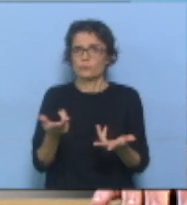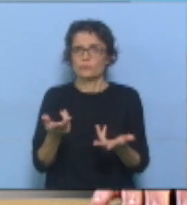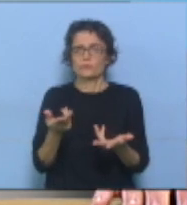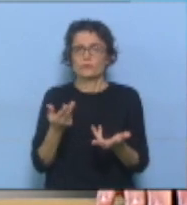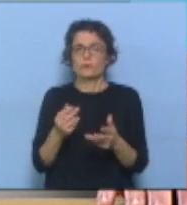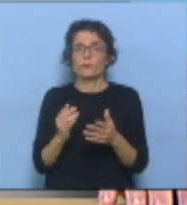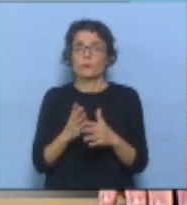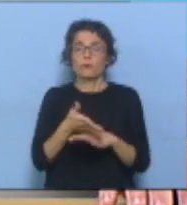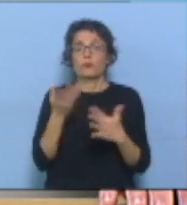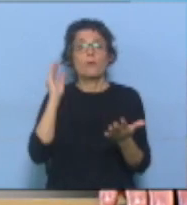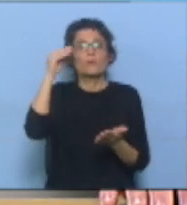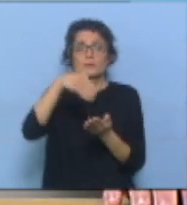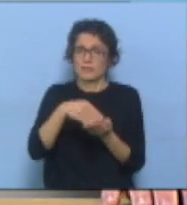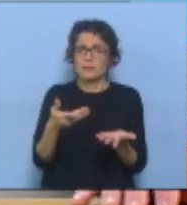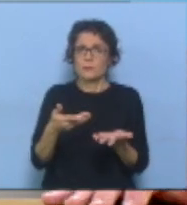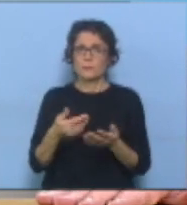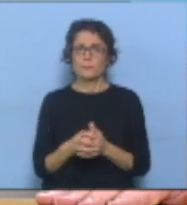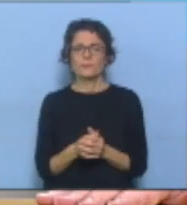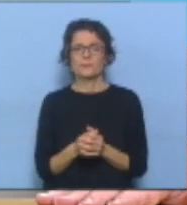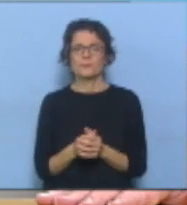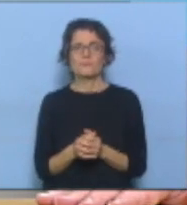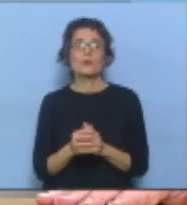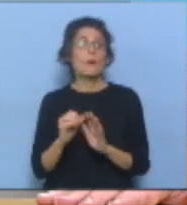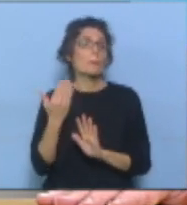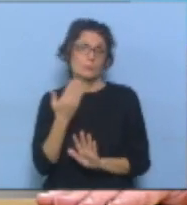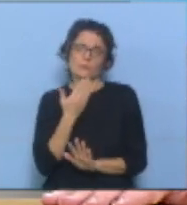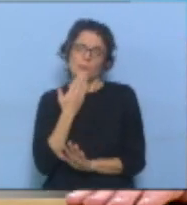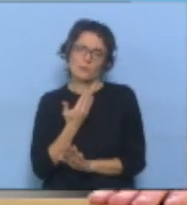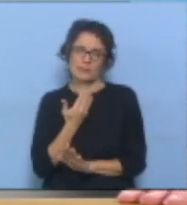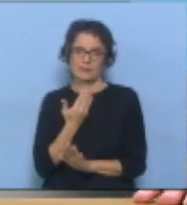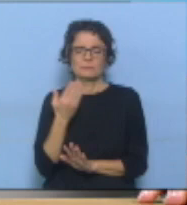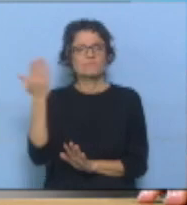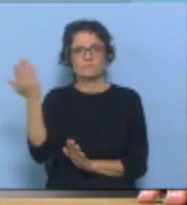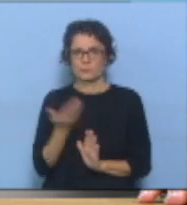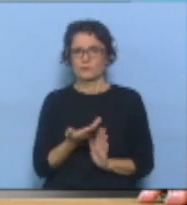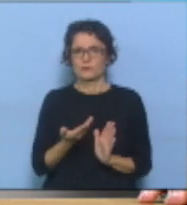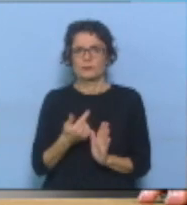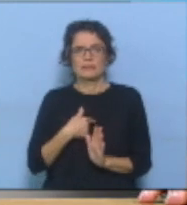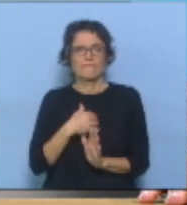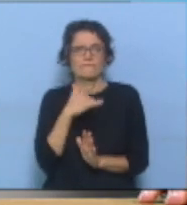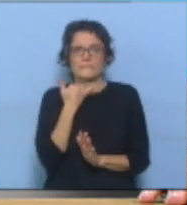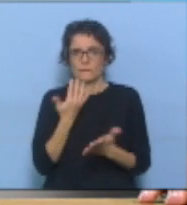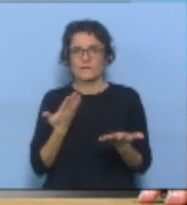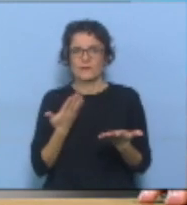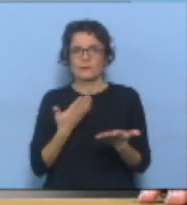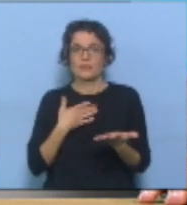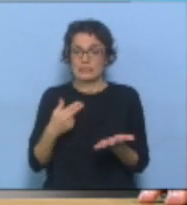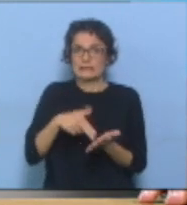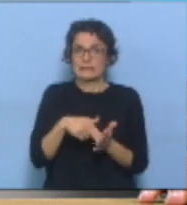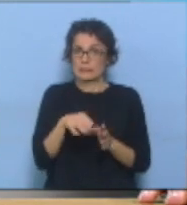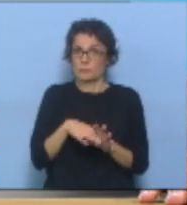ser batizado? Bom, eu agradeço imenso o convite, estou muito contente de estar aqui. Lembrei-me logo de uma frase do